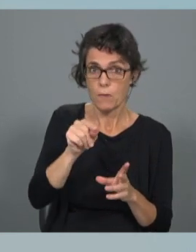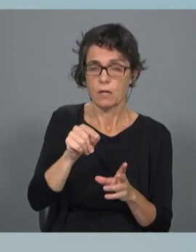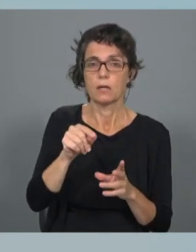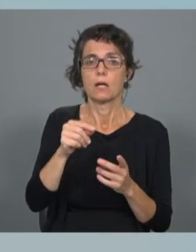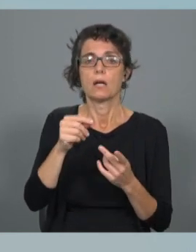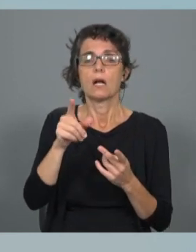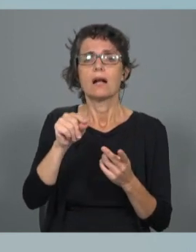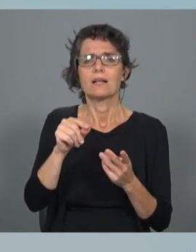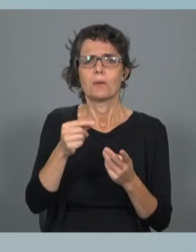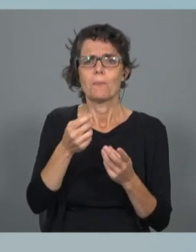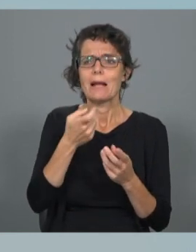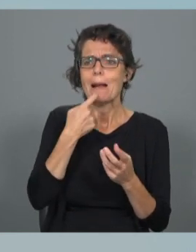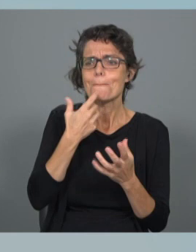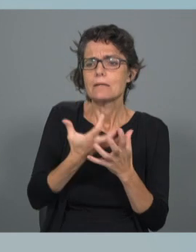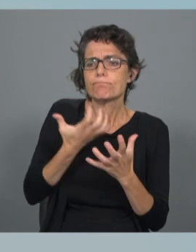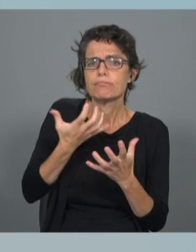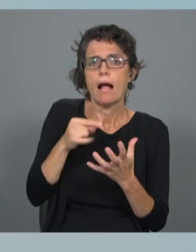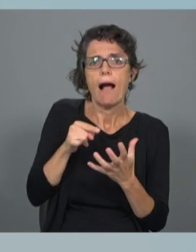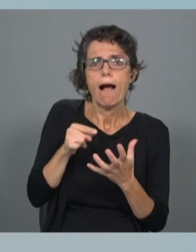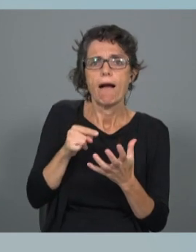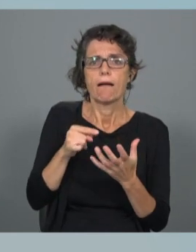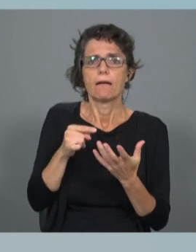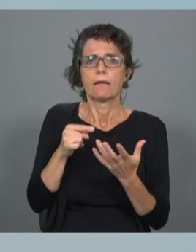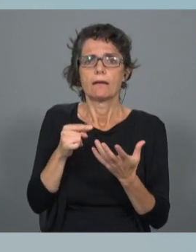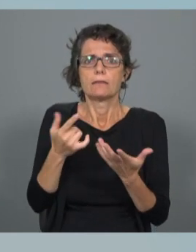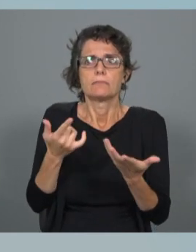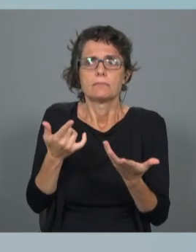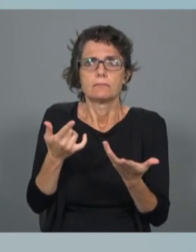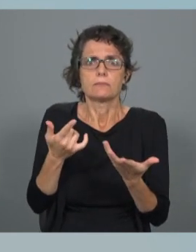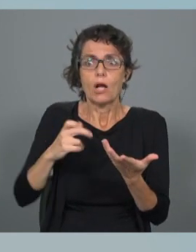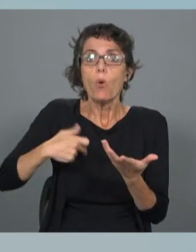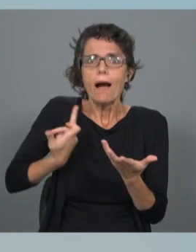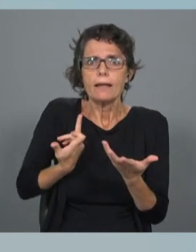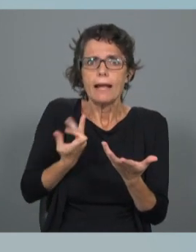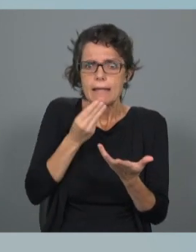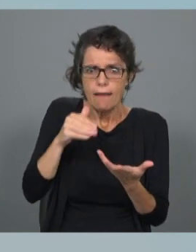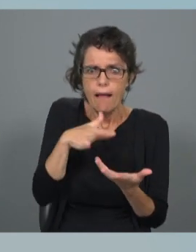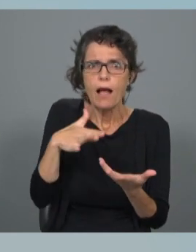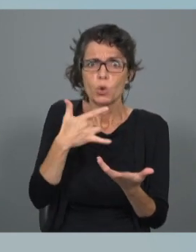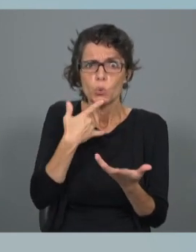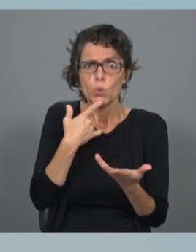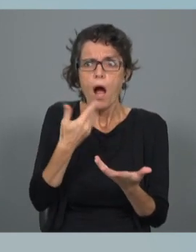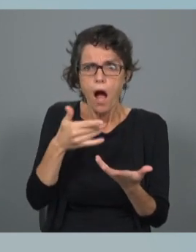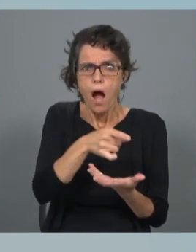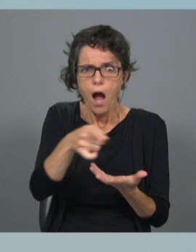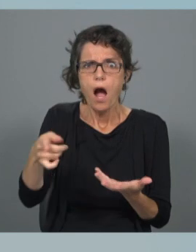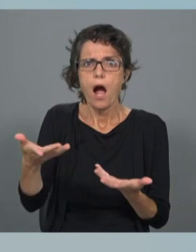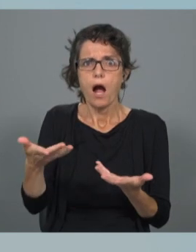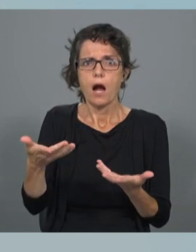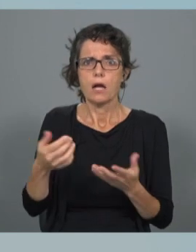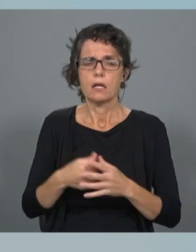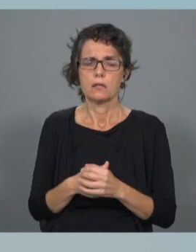abundante em pedras preciosas, portanto, é muito rico em recursos